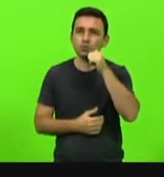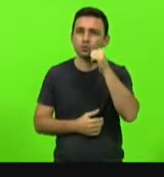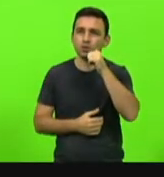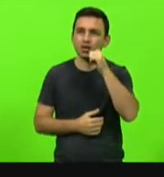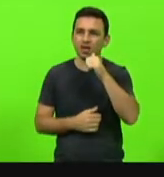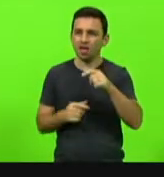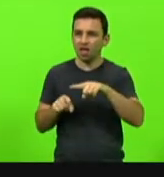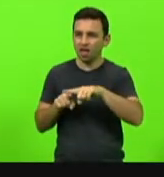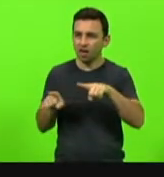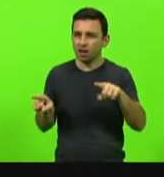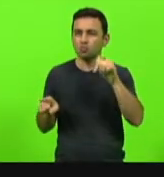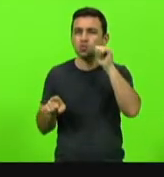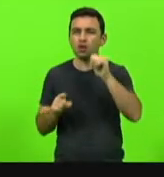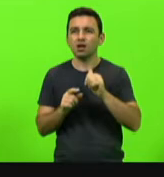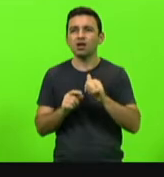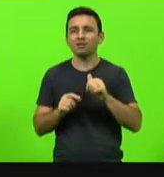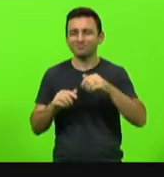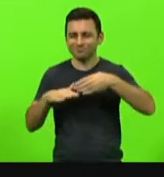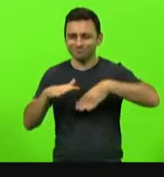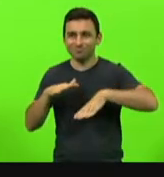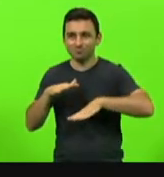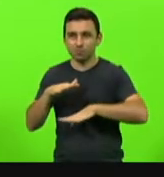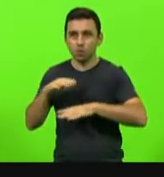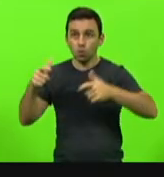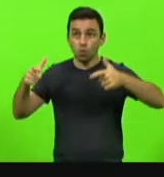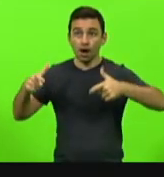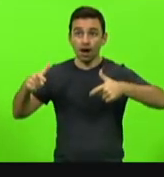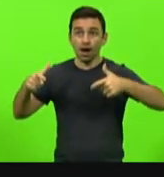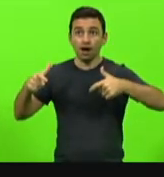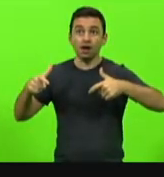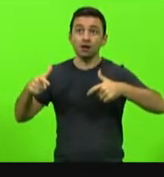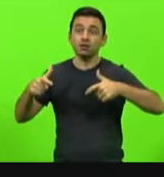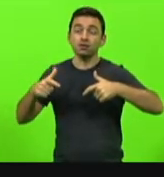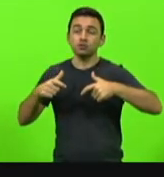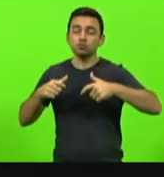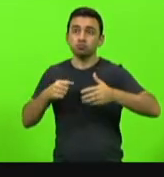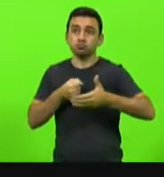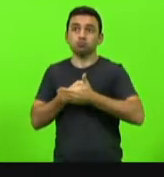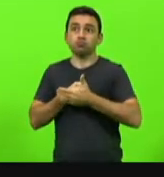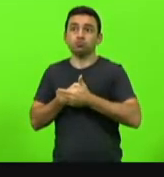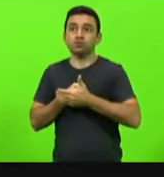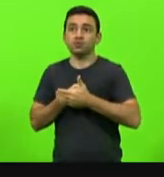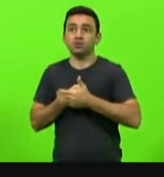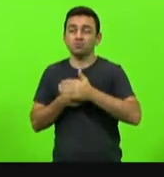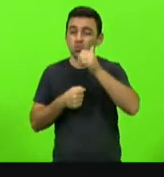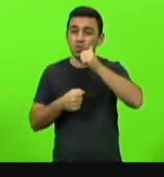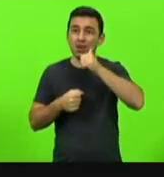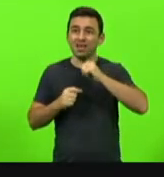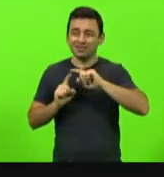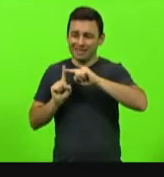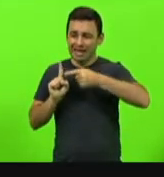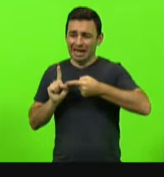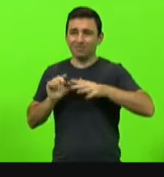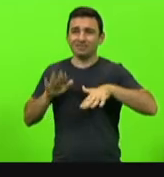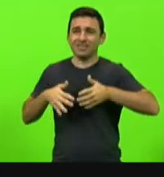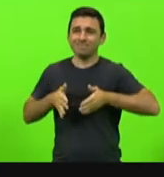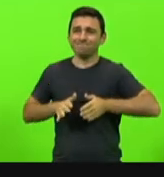em porão têm milhares de mulheres dando à luz